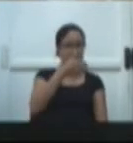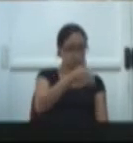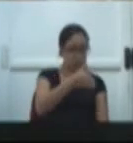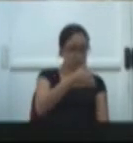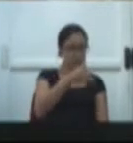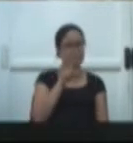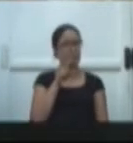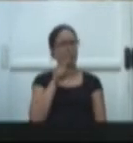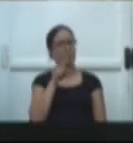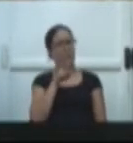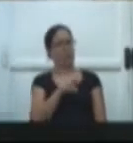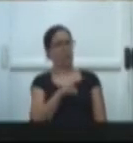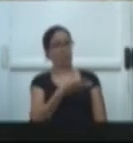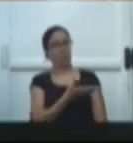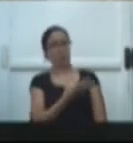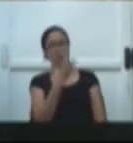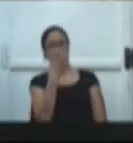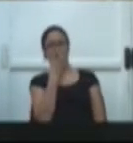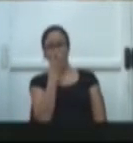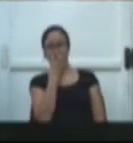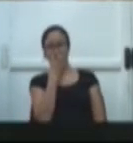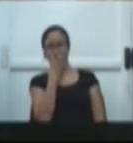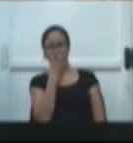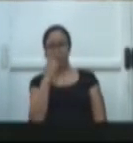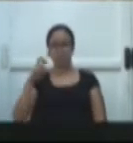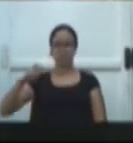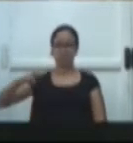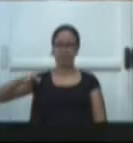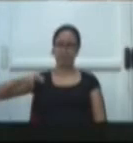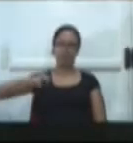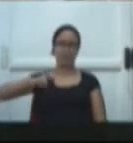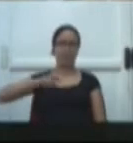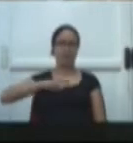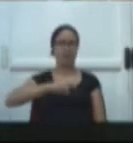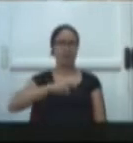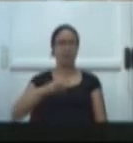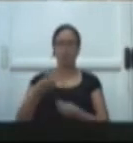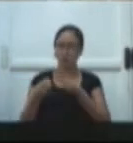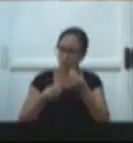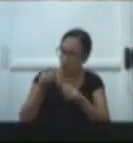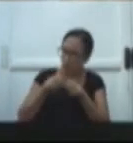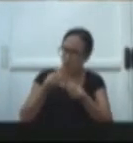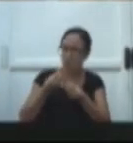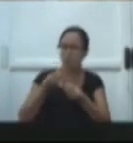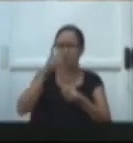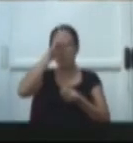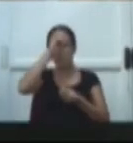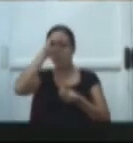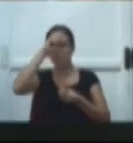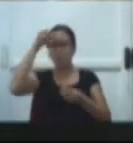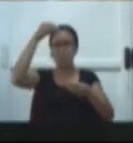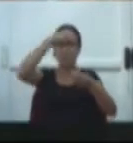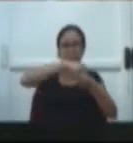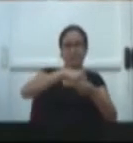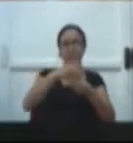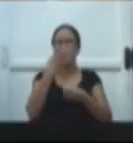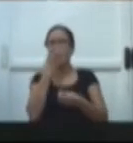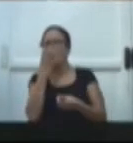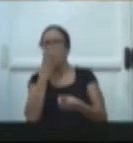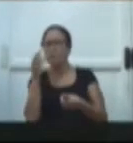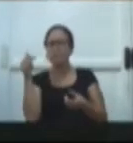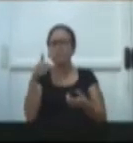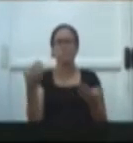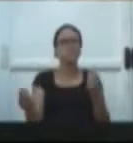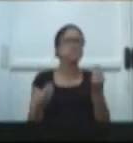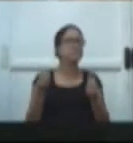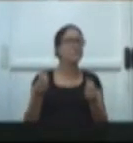dentro do hospital, né? Sabendo que poderia ter guardas, poderia ter fiscais, poderia